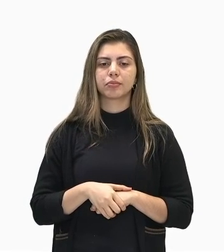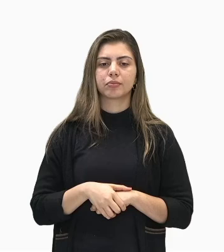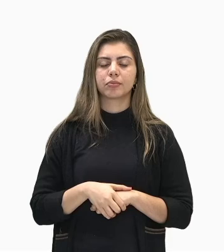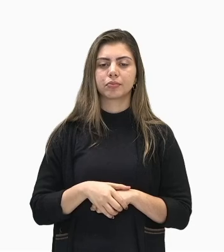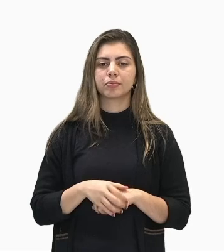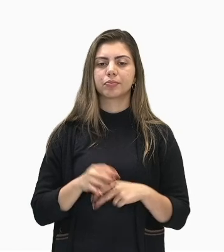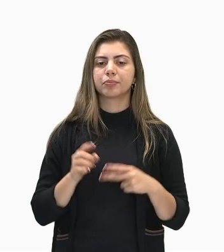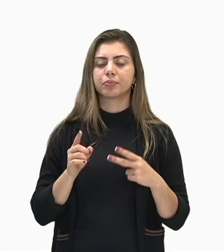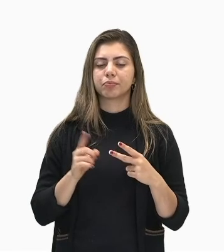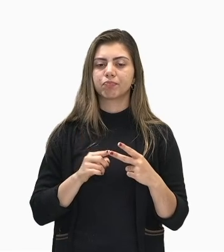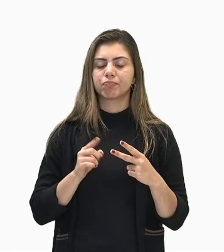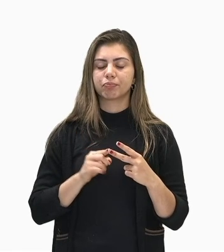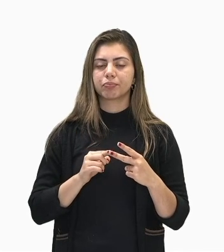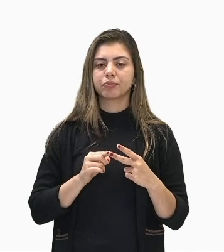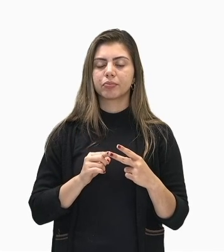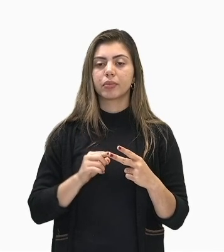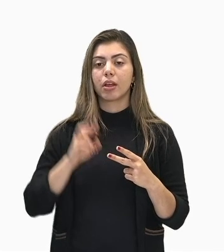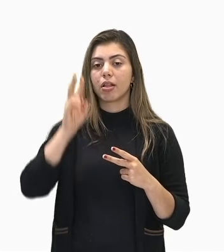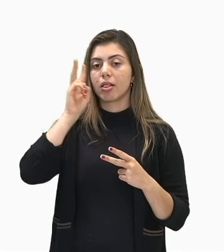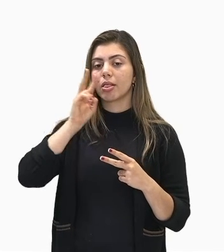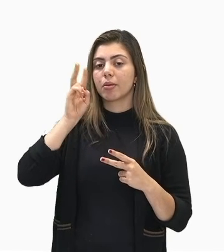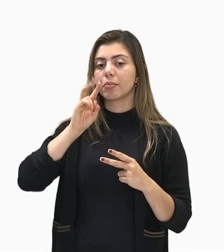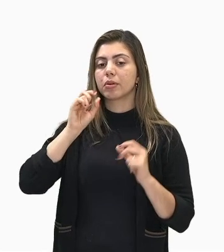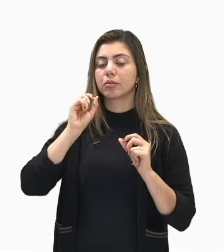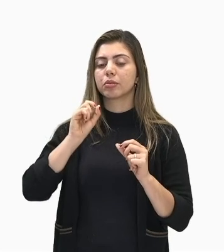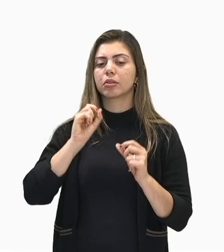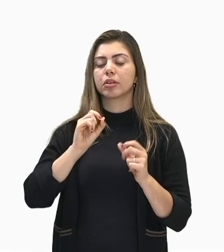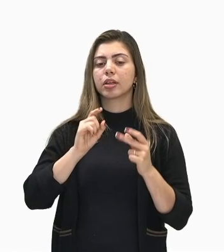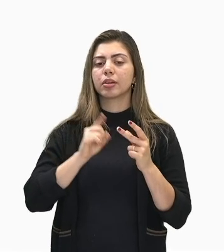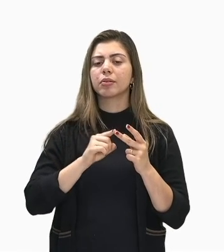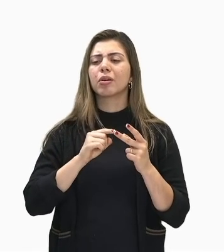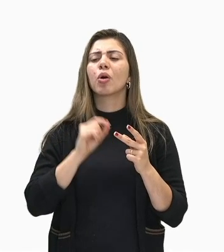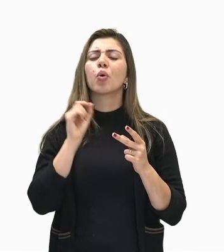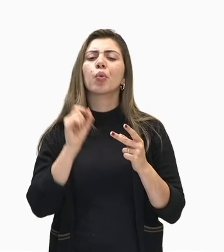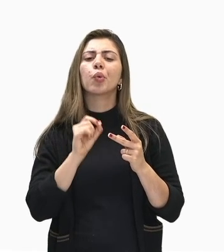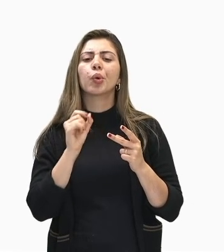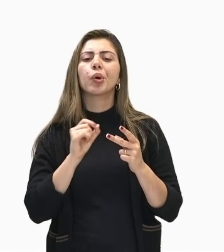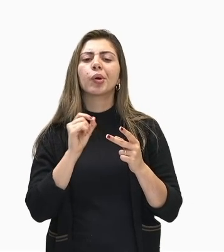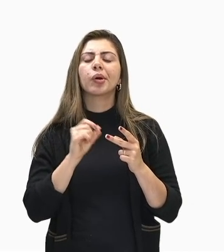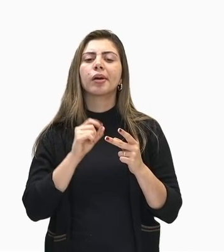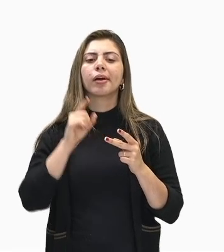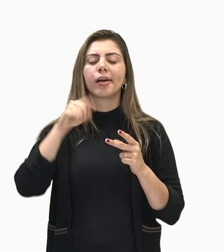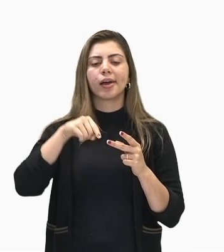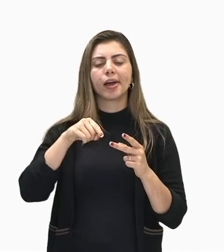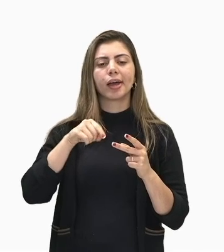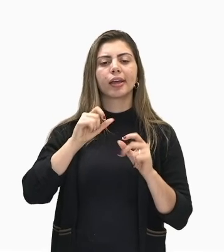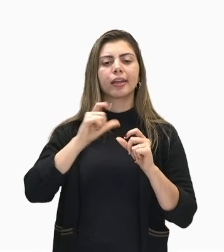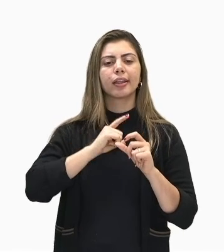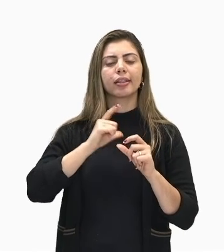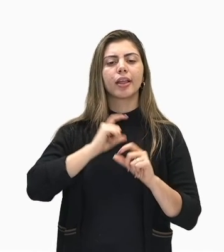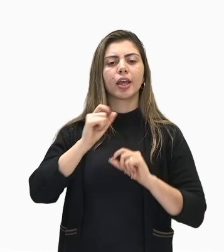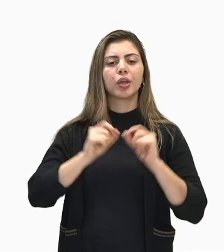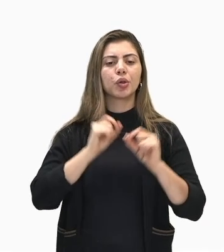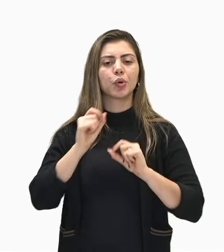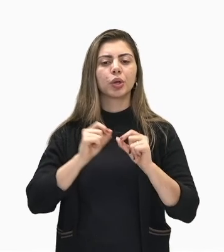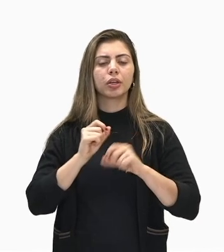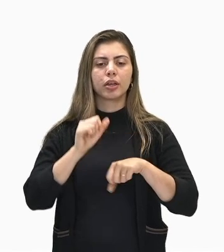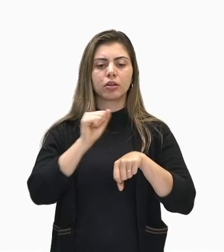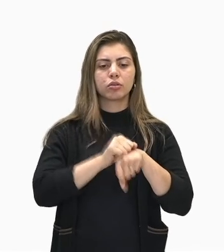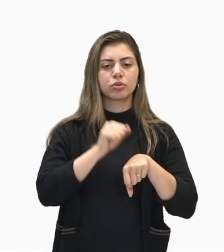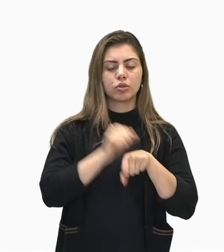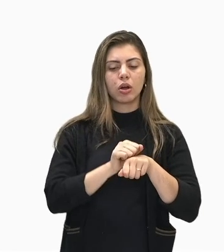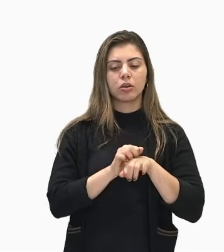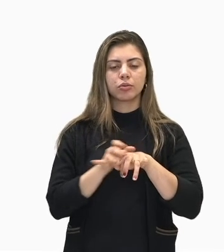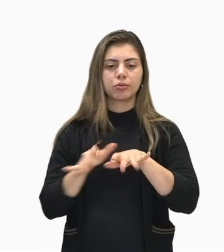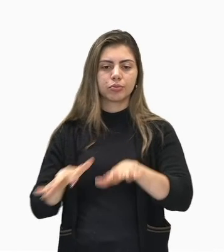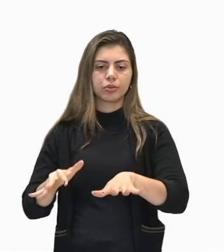físico, né? Lembrando que a fusão, ela é a passagem do estado sólido para o